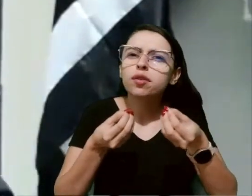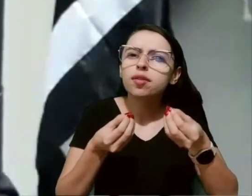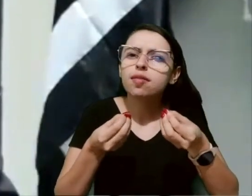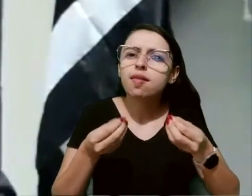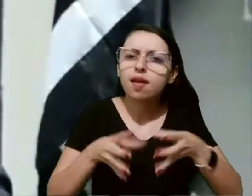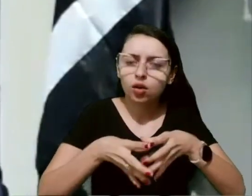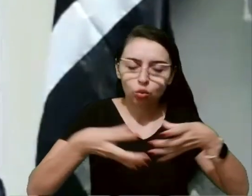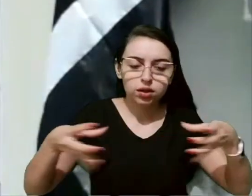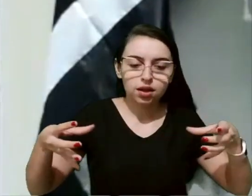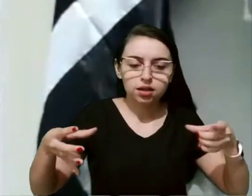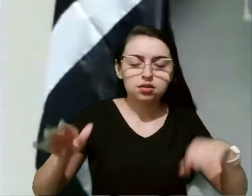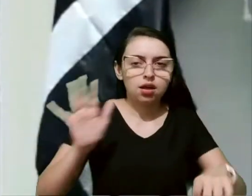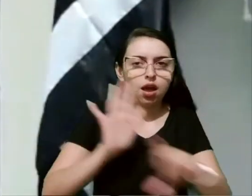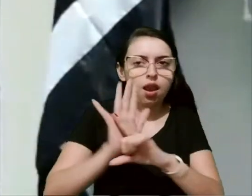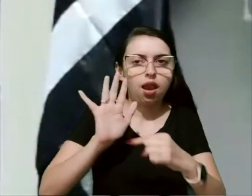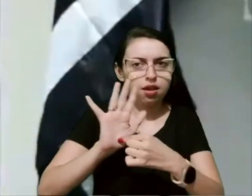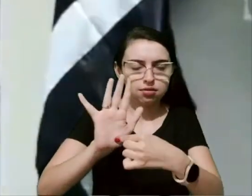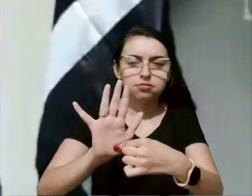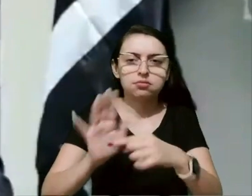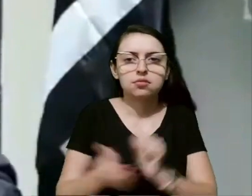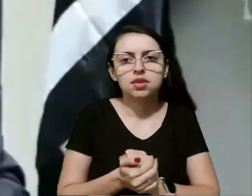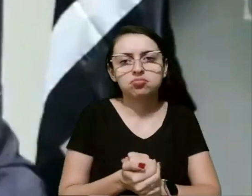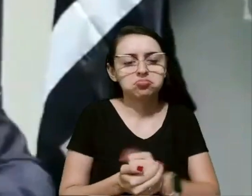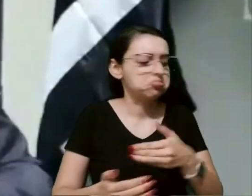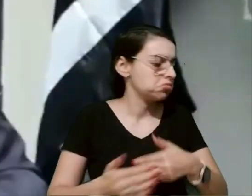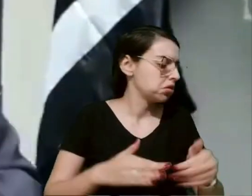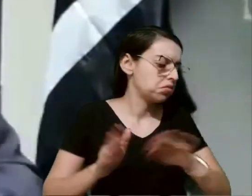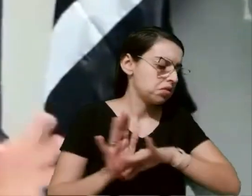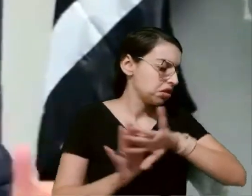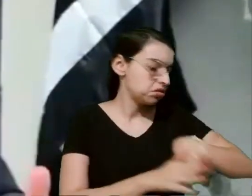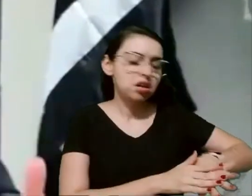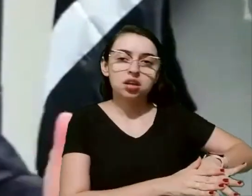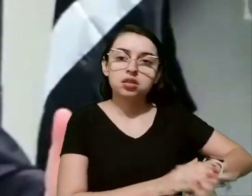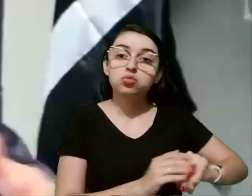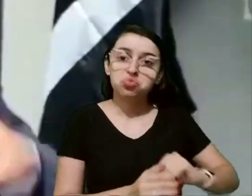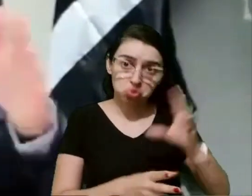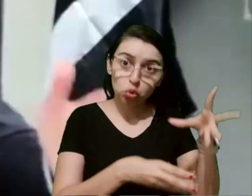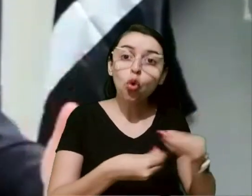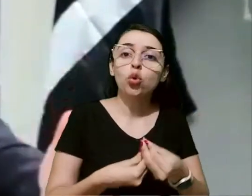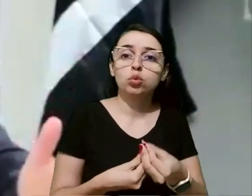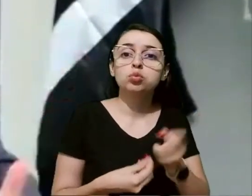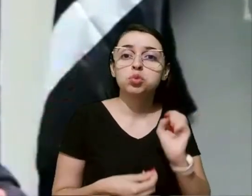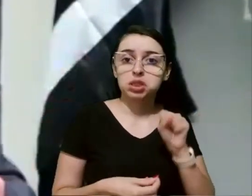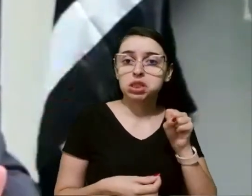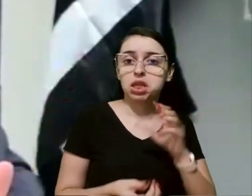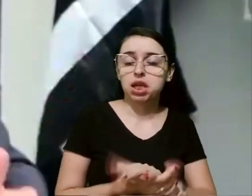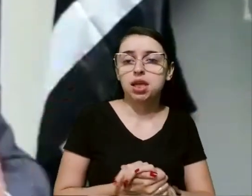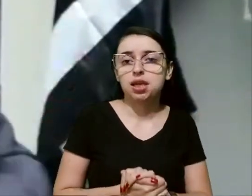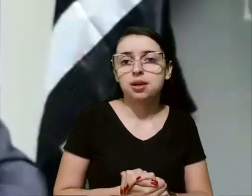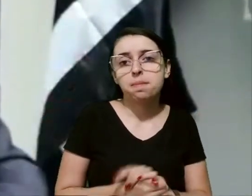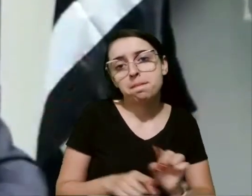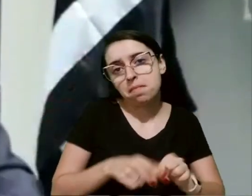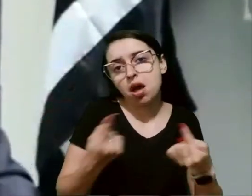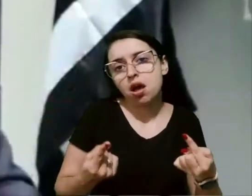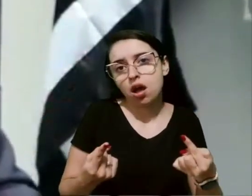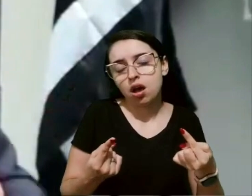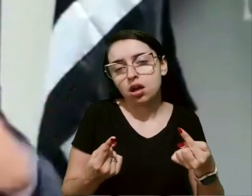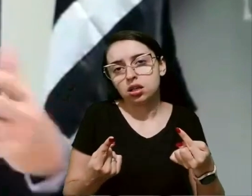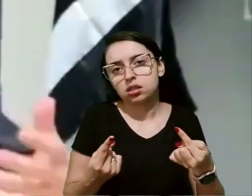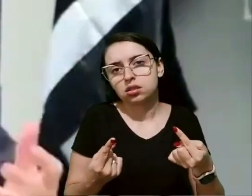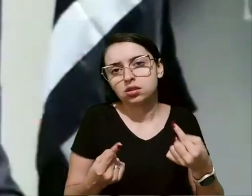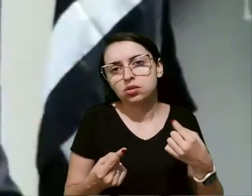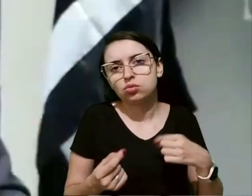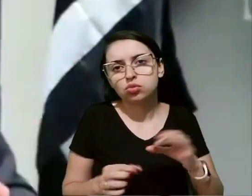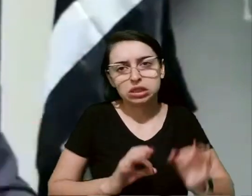Você fala: "Isso aqui é lei". O resto, nós estamos aqui para tudo, nós judiciário, né. Mas, o